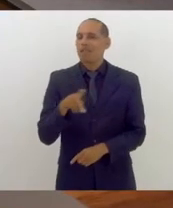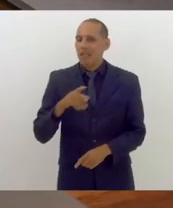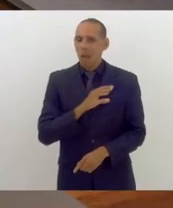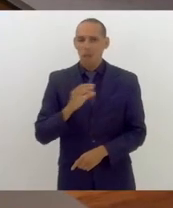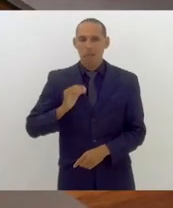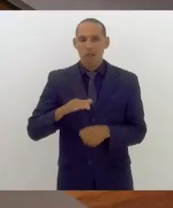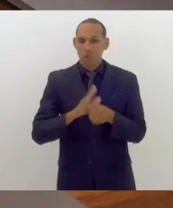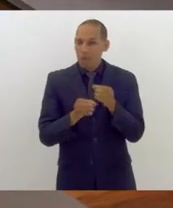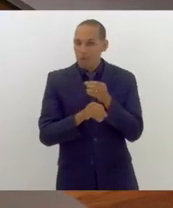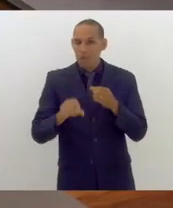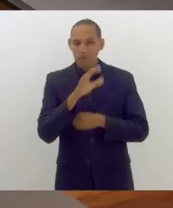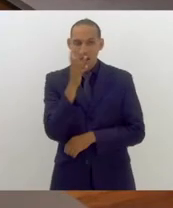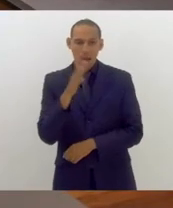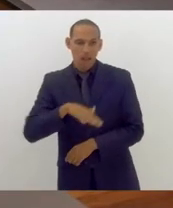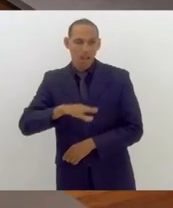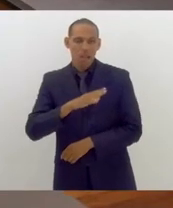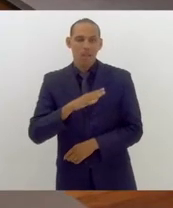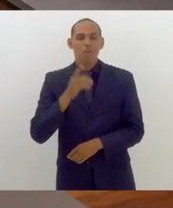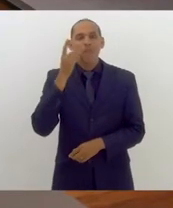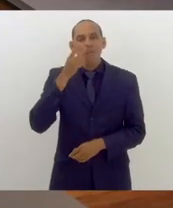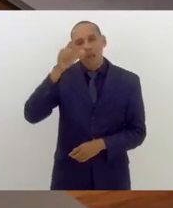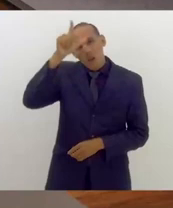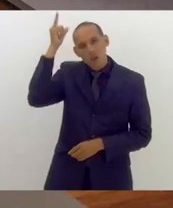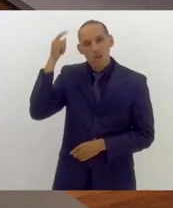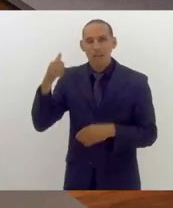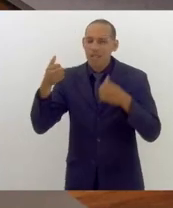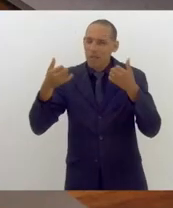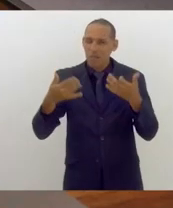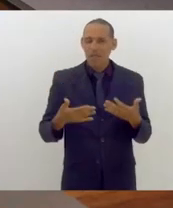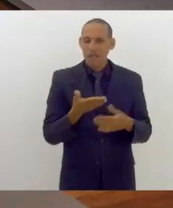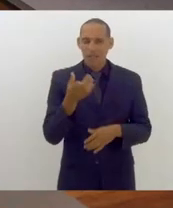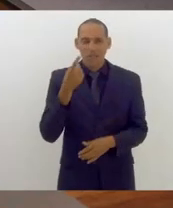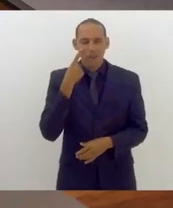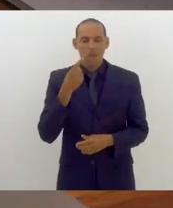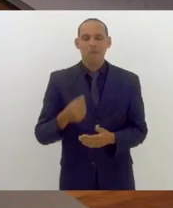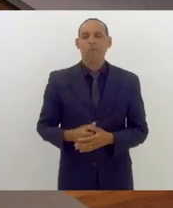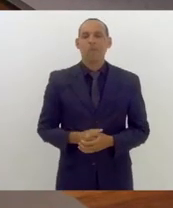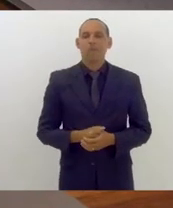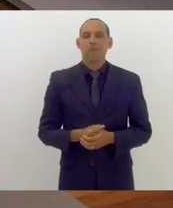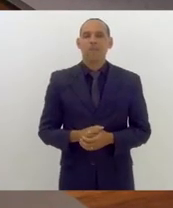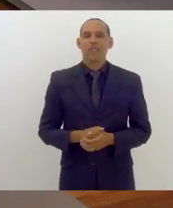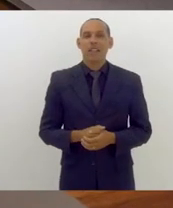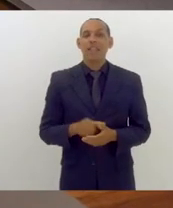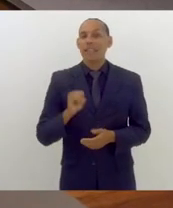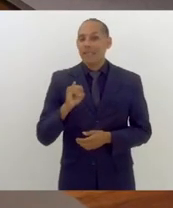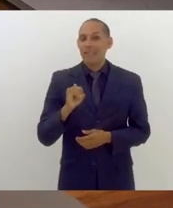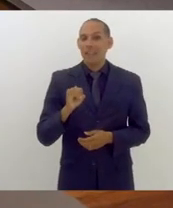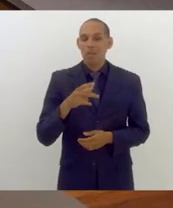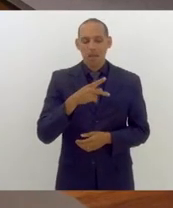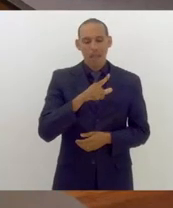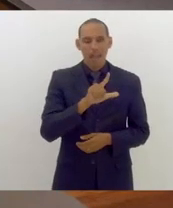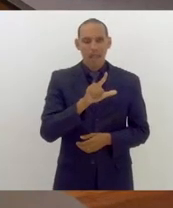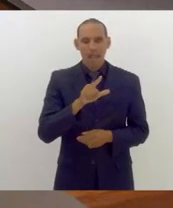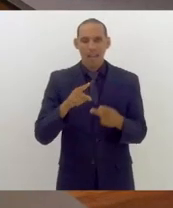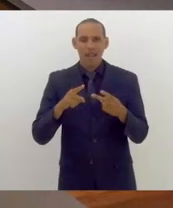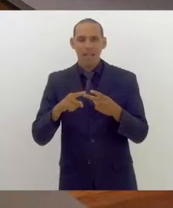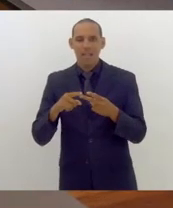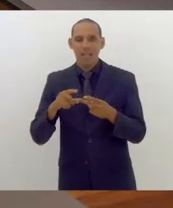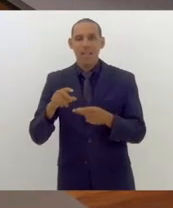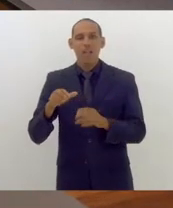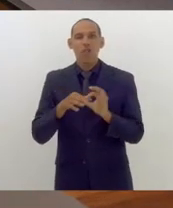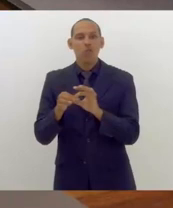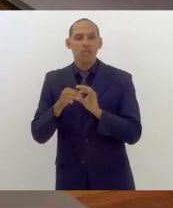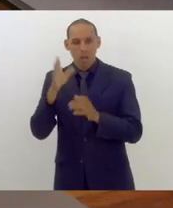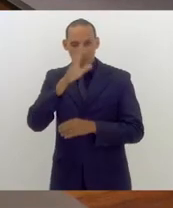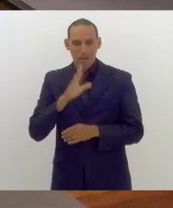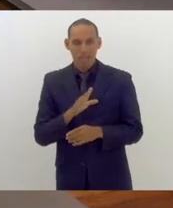da Comissão de saneamento ambiental como deputados Paulo colocou aqui Claro vocês observado se juntar a bancada do Pr com mais a bancada de União Brasil Vai